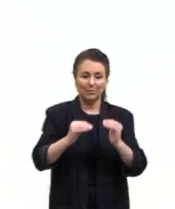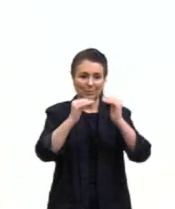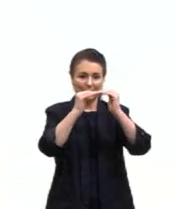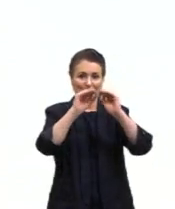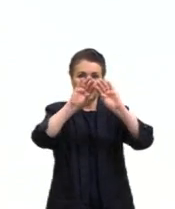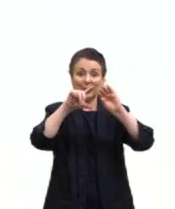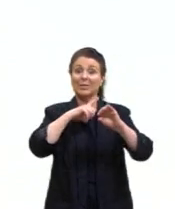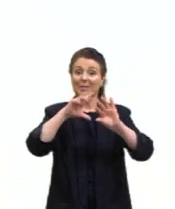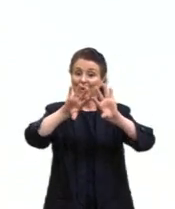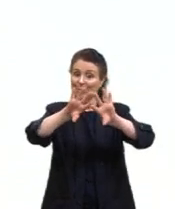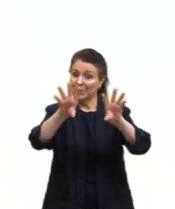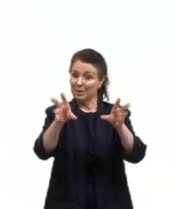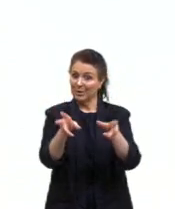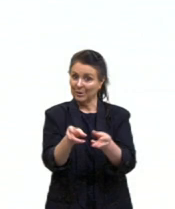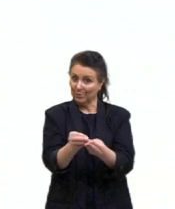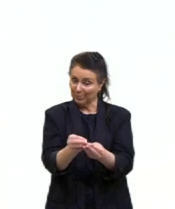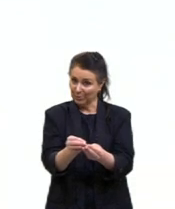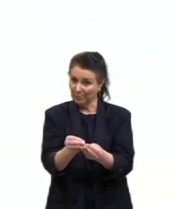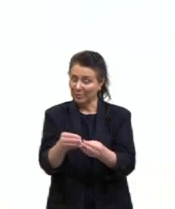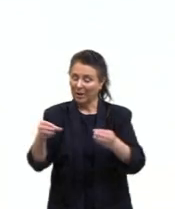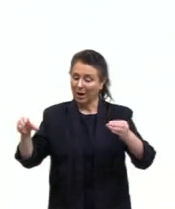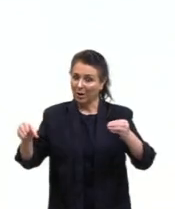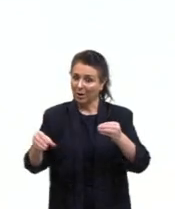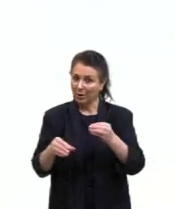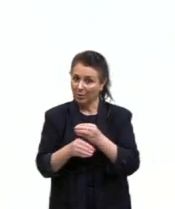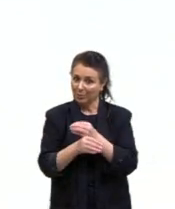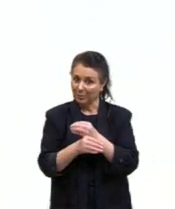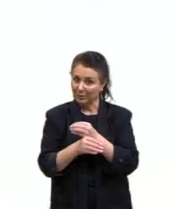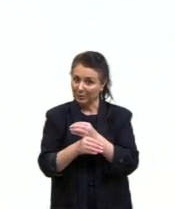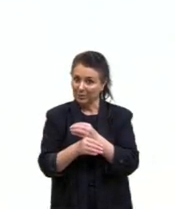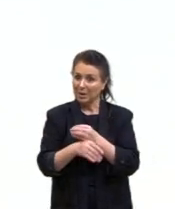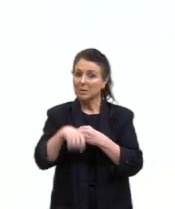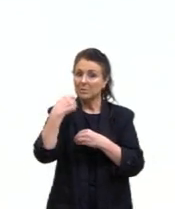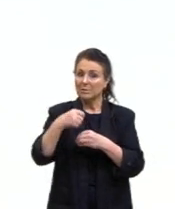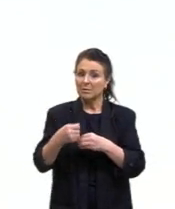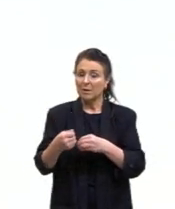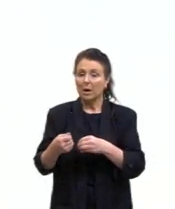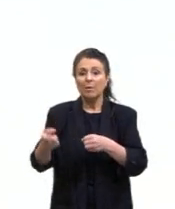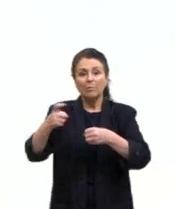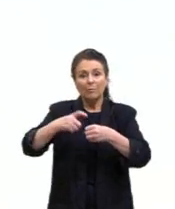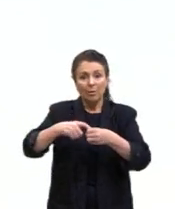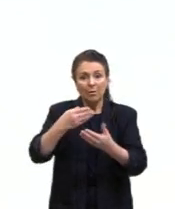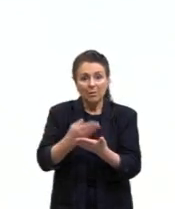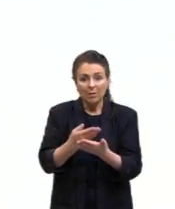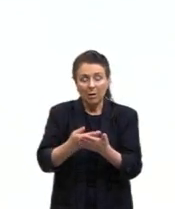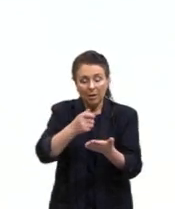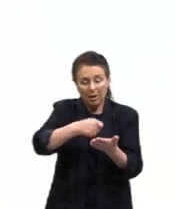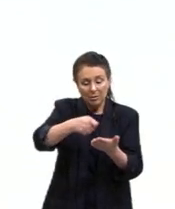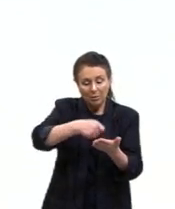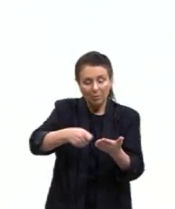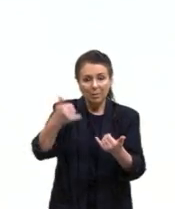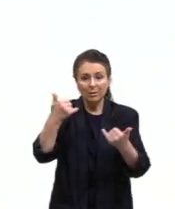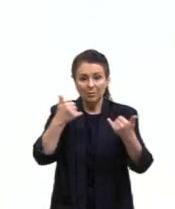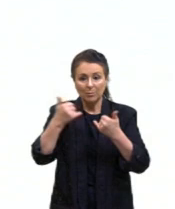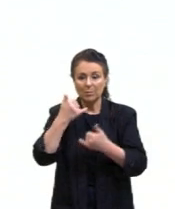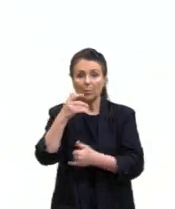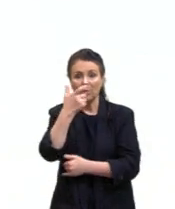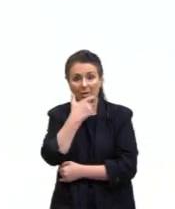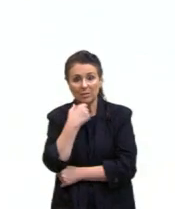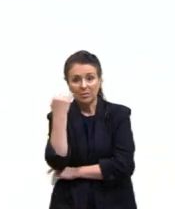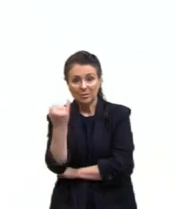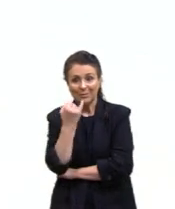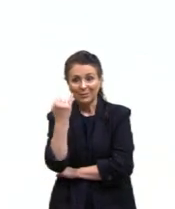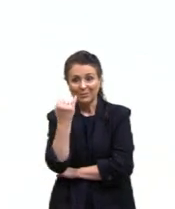os resuminhos completos para vocês depois se precisar voltem aí a aula anota as informações importantes